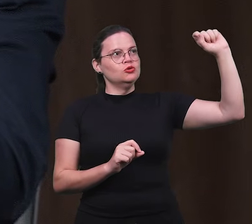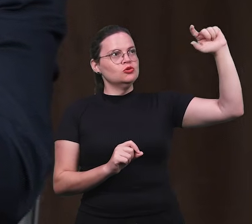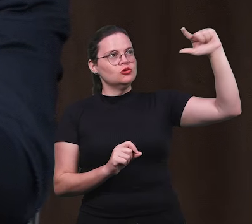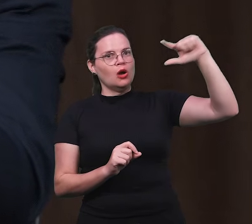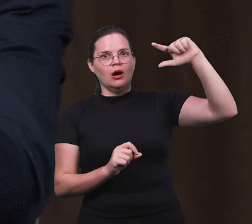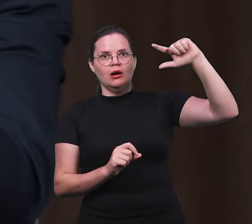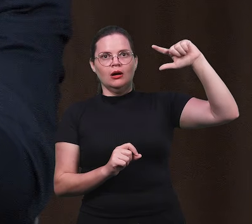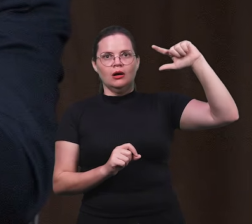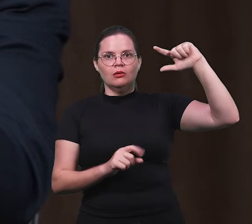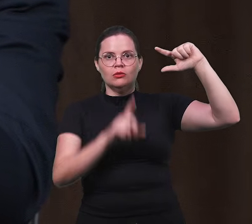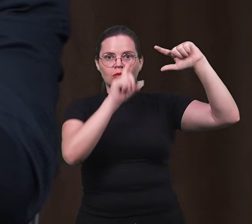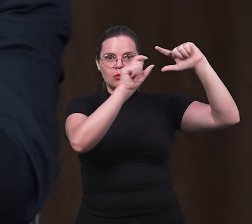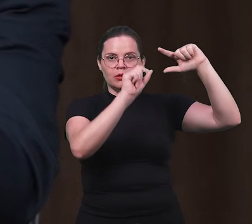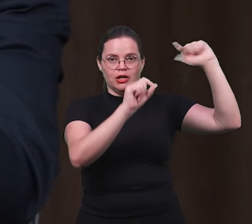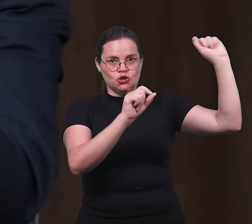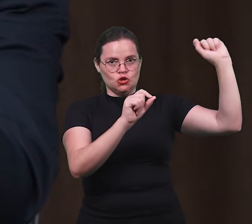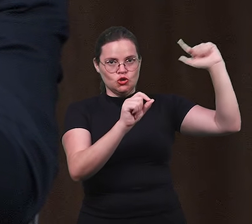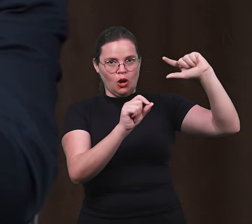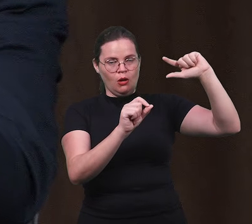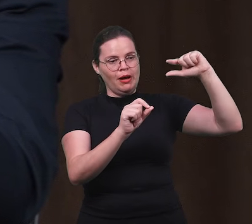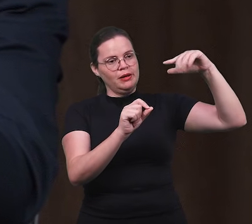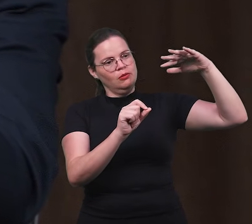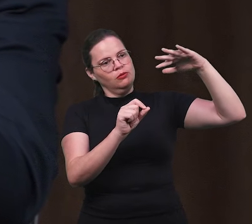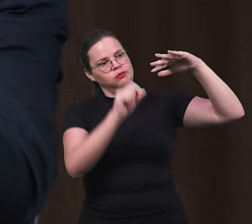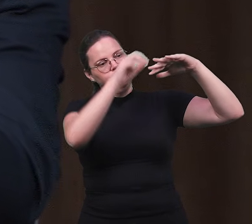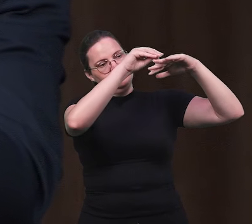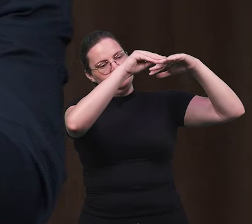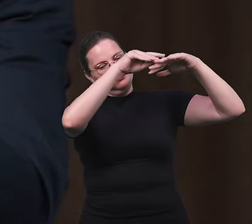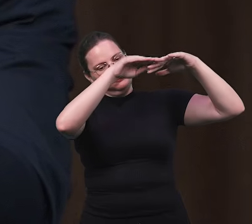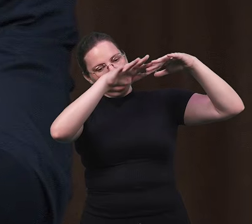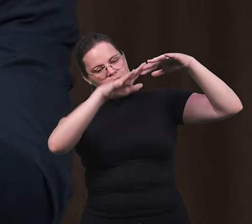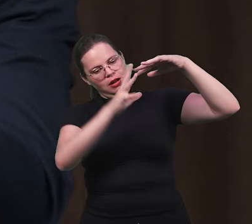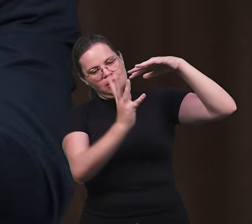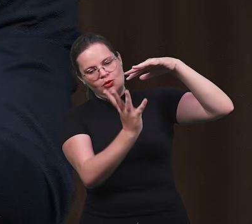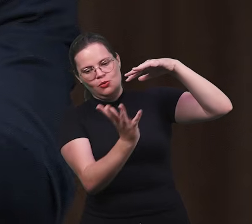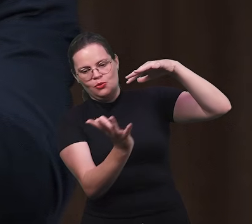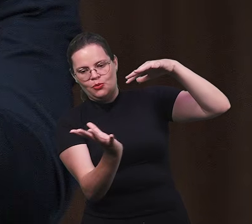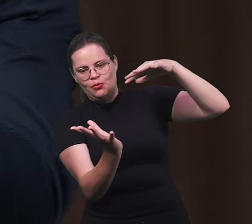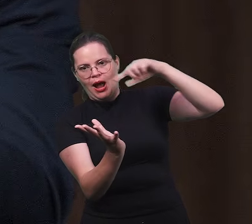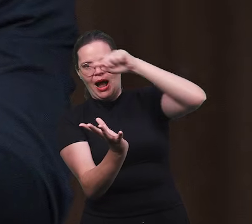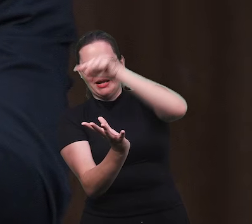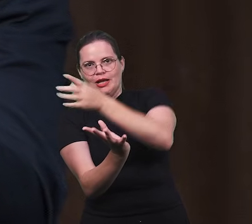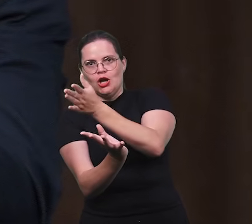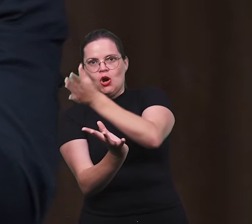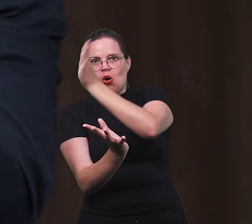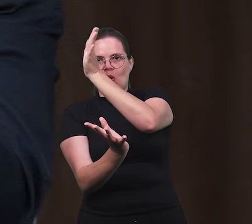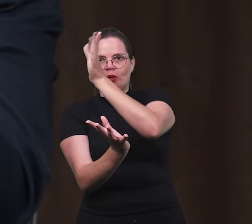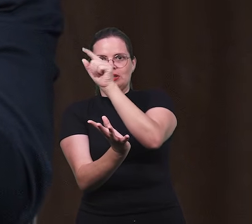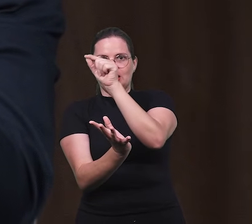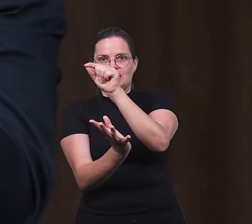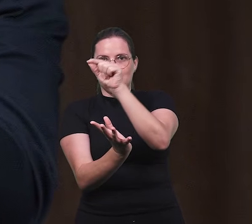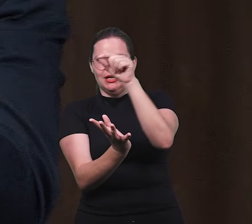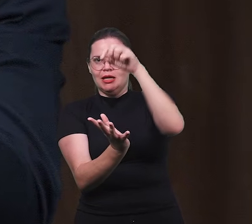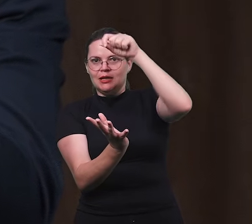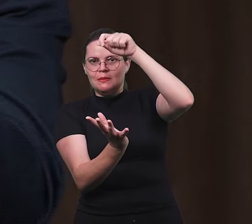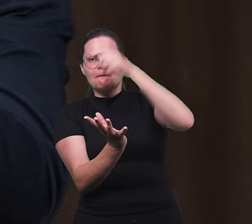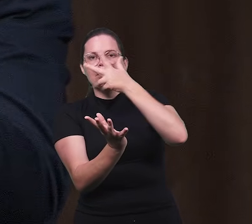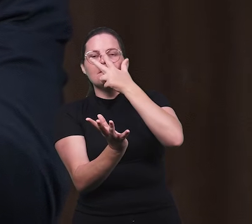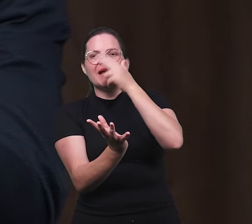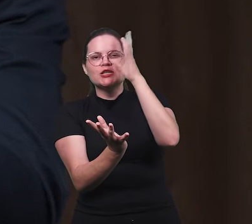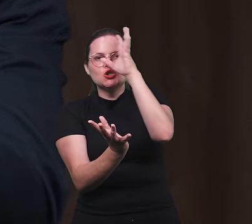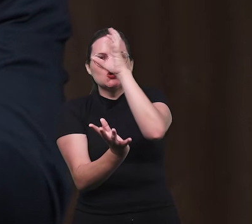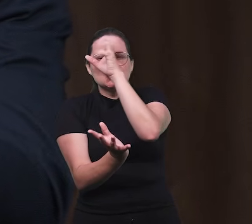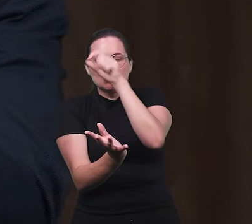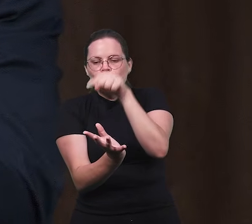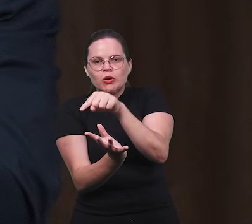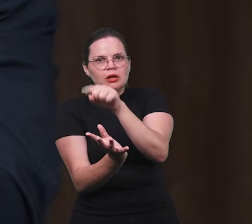até perto da outra, mas não cobria. Para que a outra pudesse se desenvolver